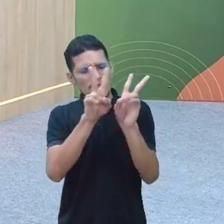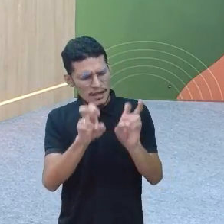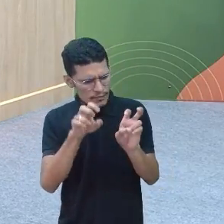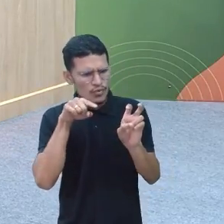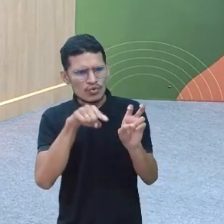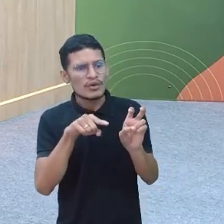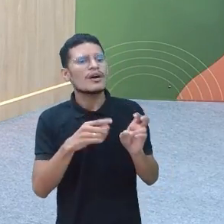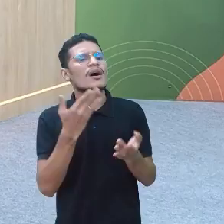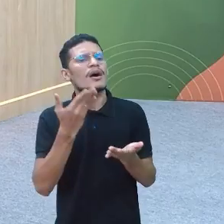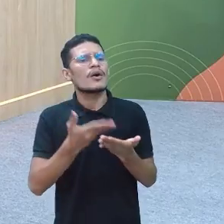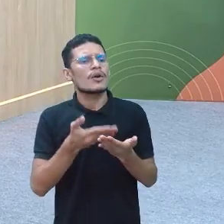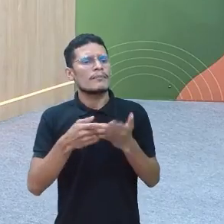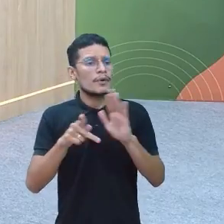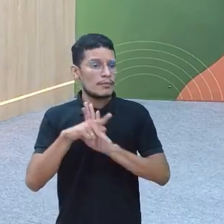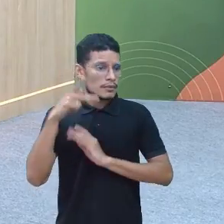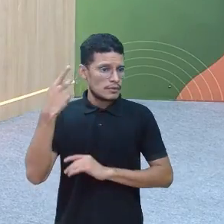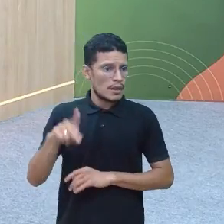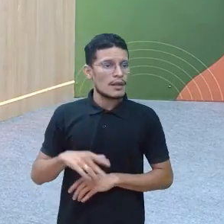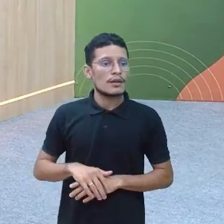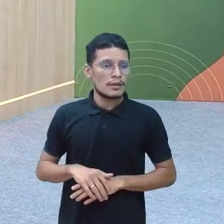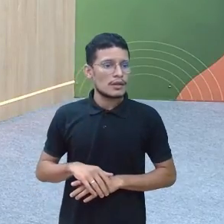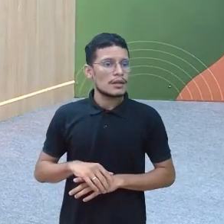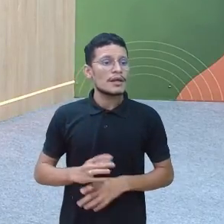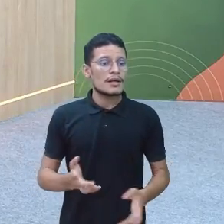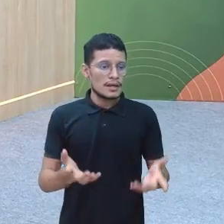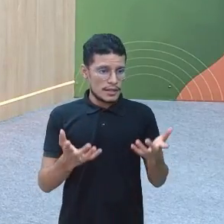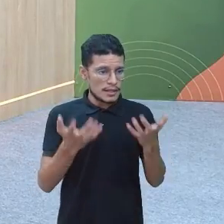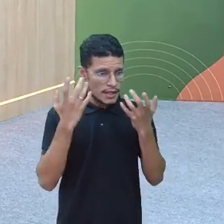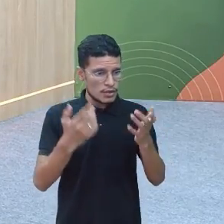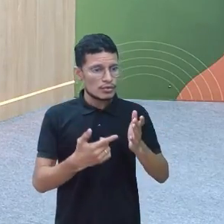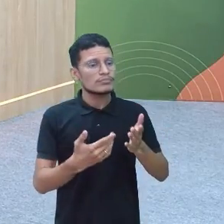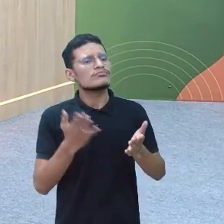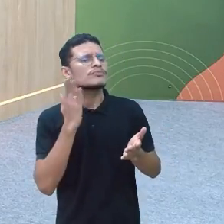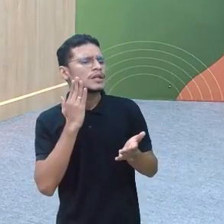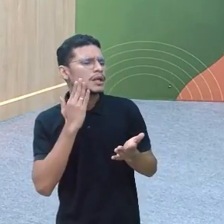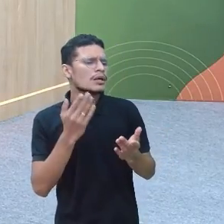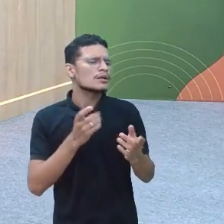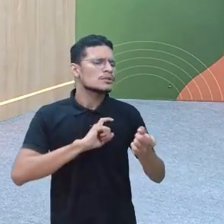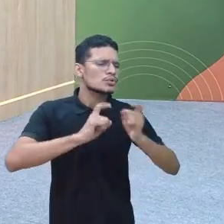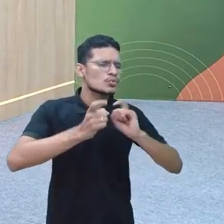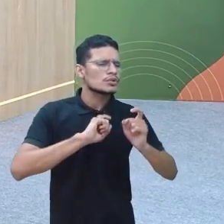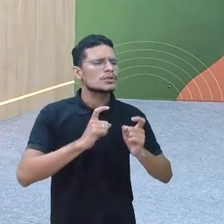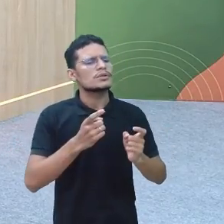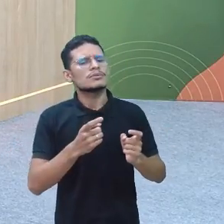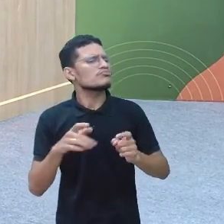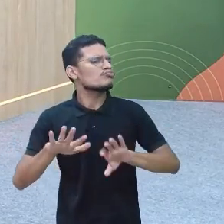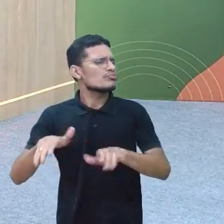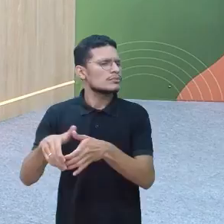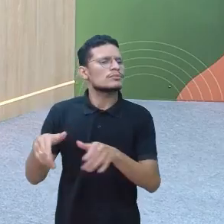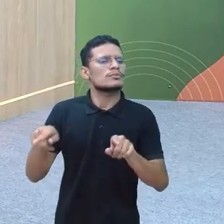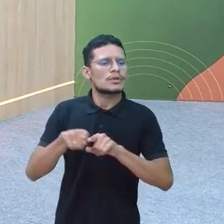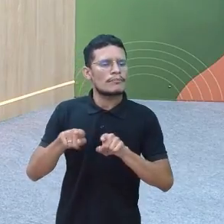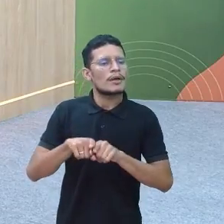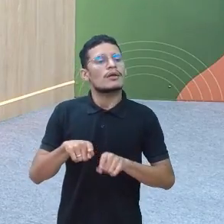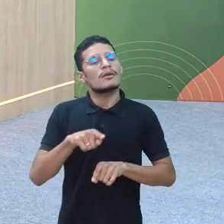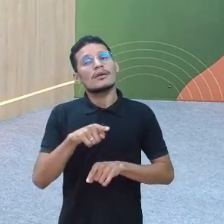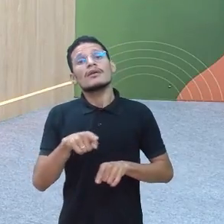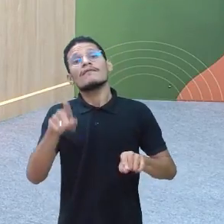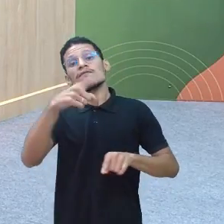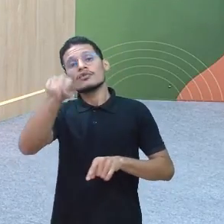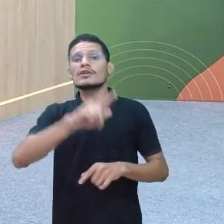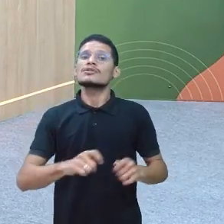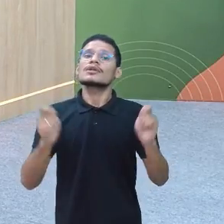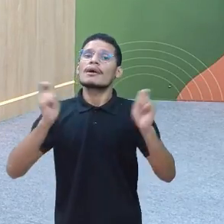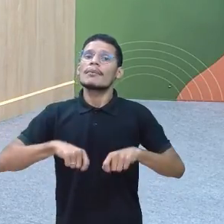na aula dele. E aí eu trouxe aqui para a gente discutir, eu e você e a turma. E aí vocês fecham